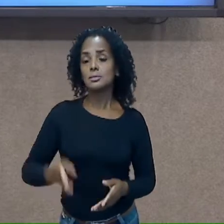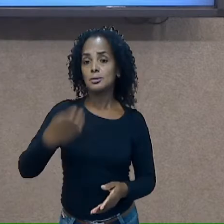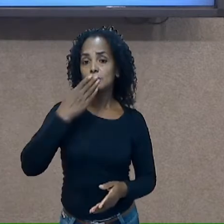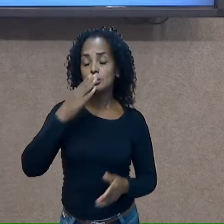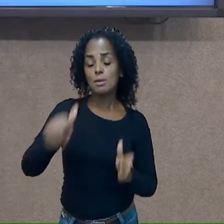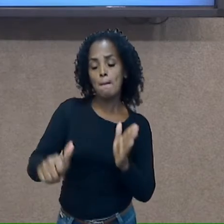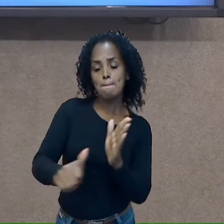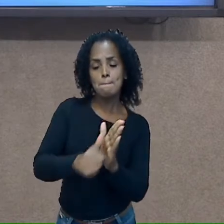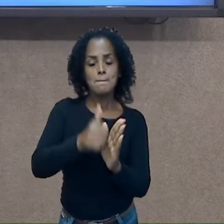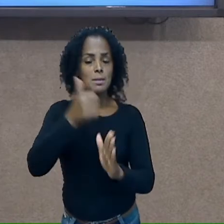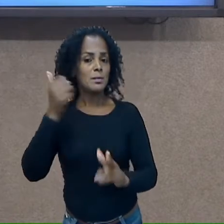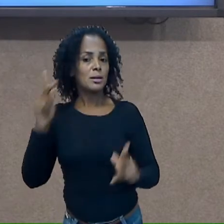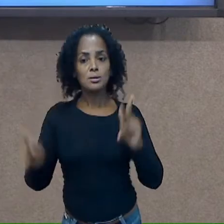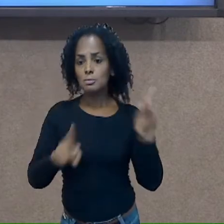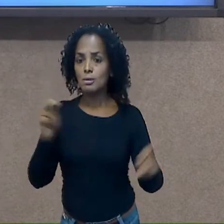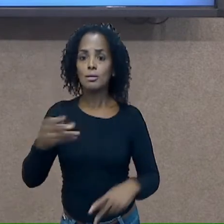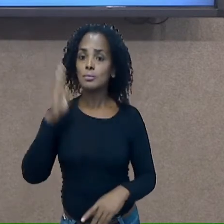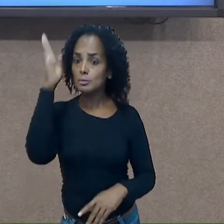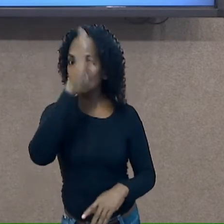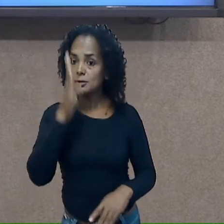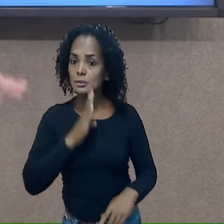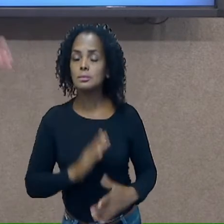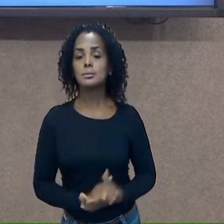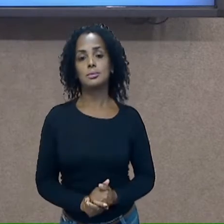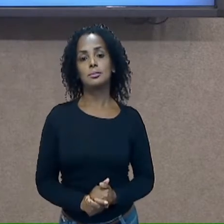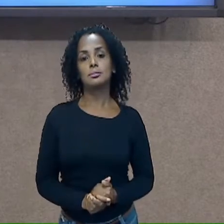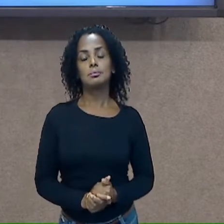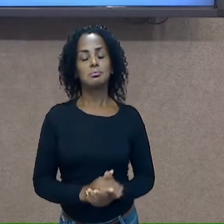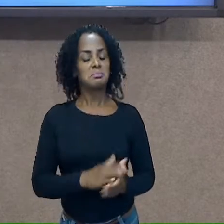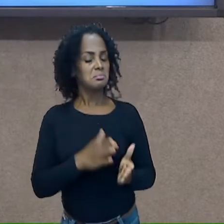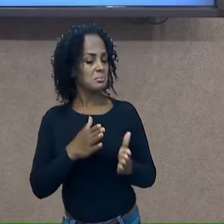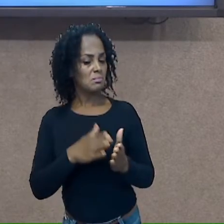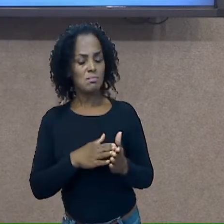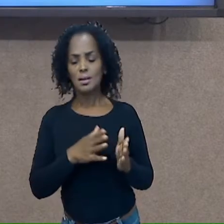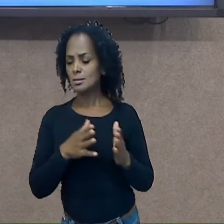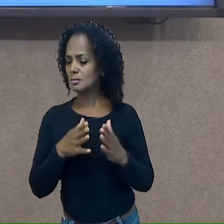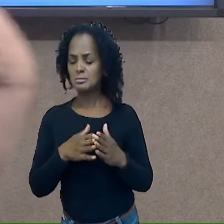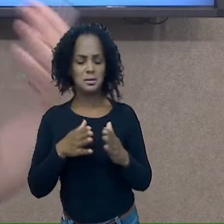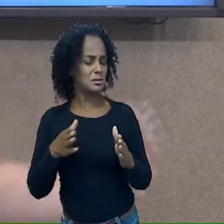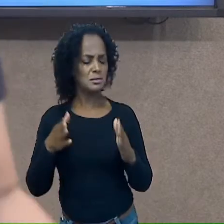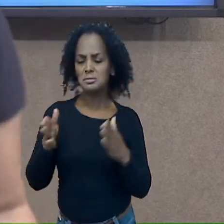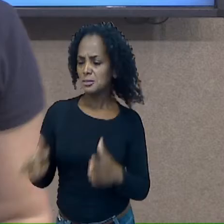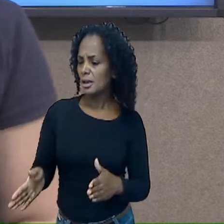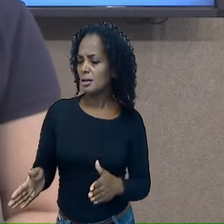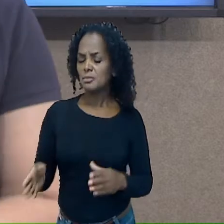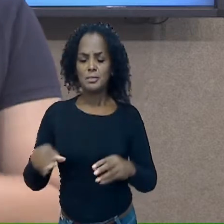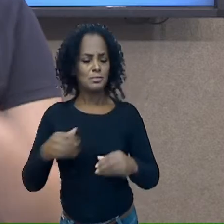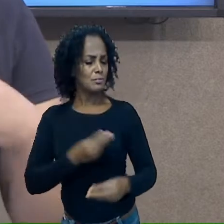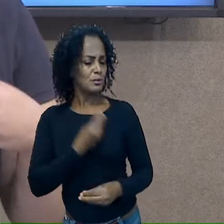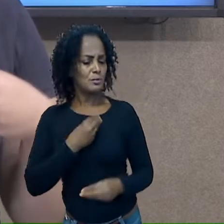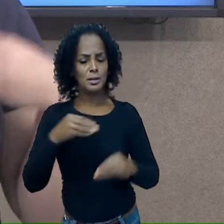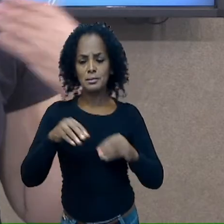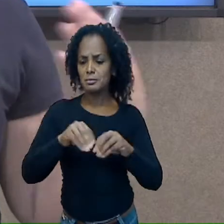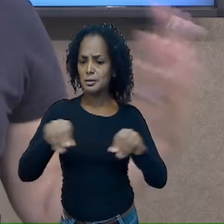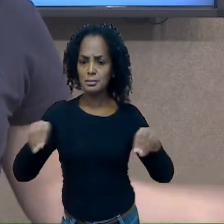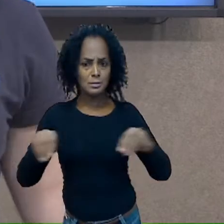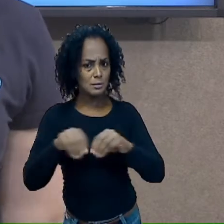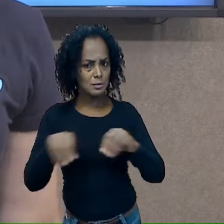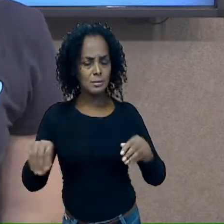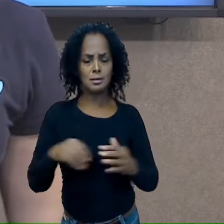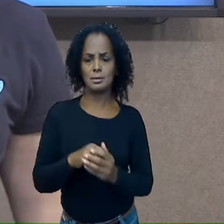os primeiros habitantes do Brasil, gente. Eles já estavam vivendo nas nossas terras, eram mais de 5